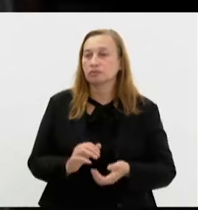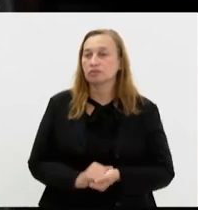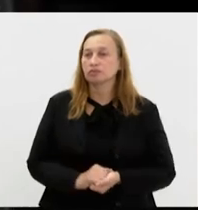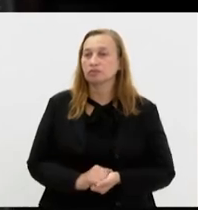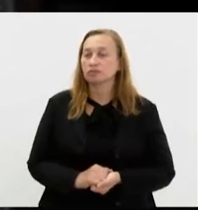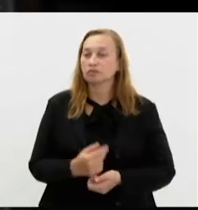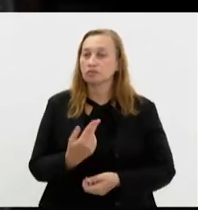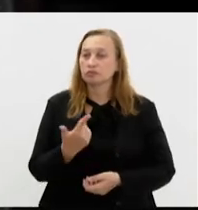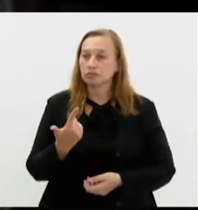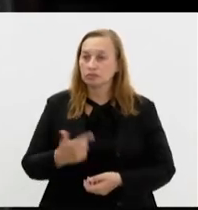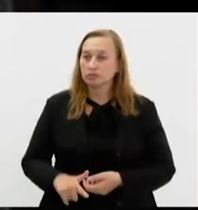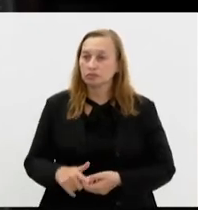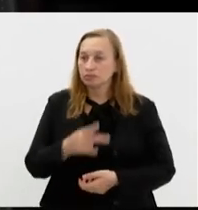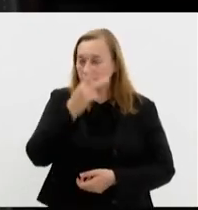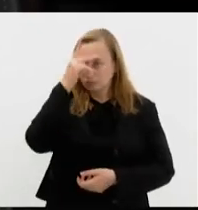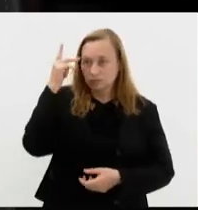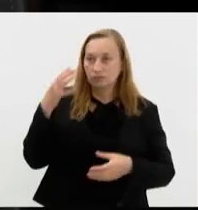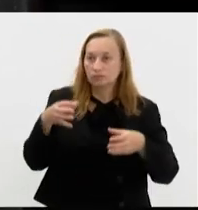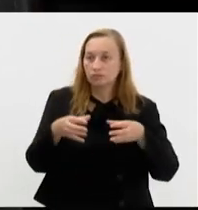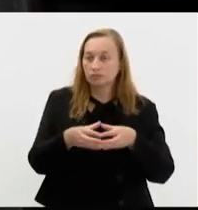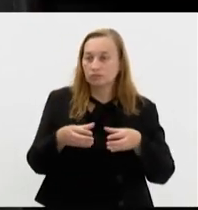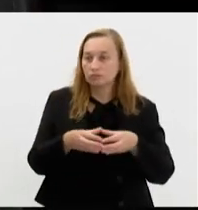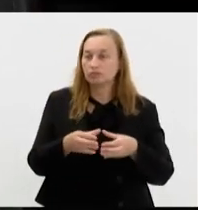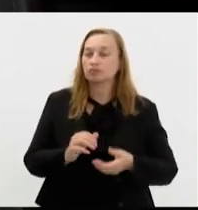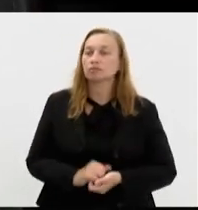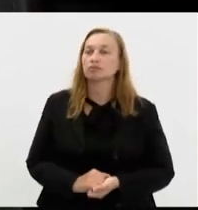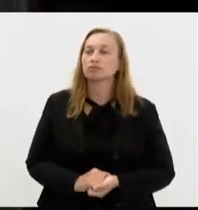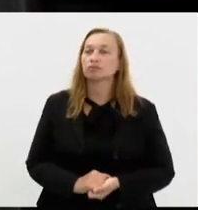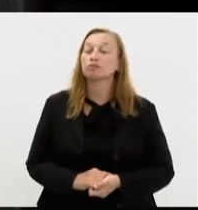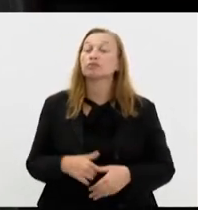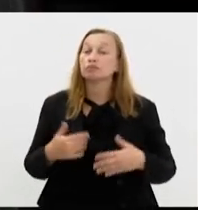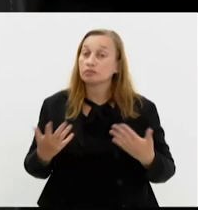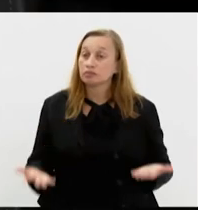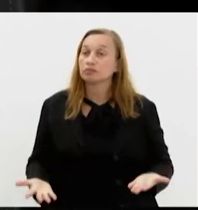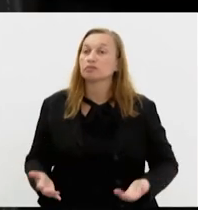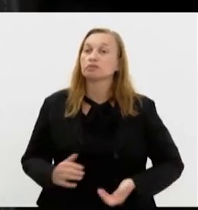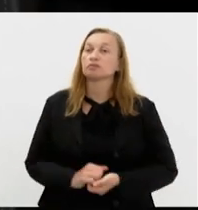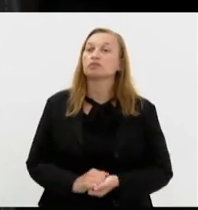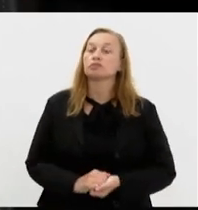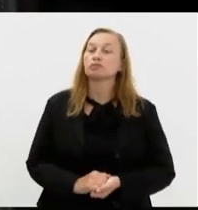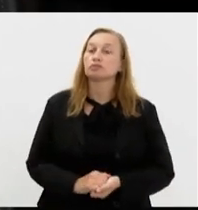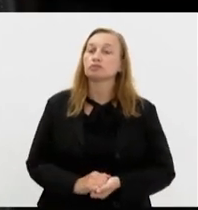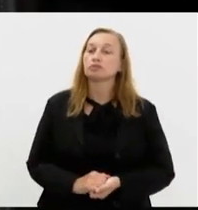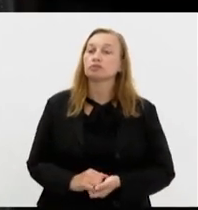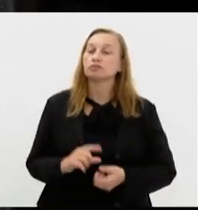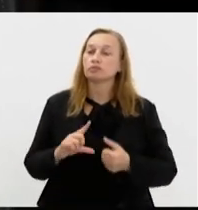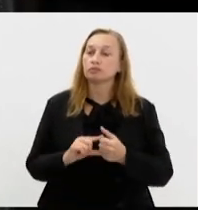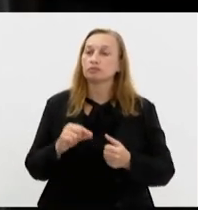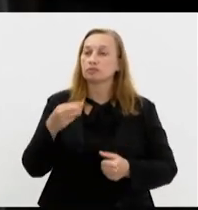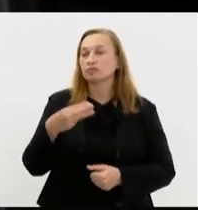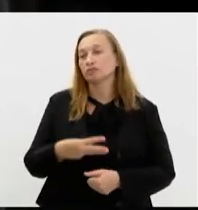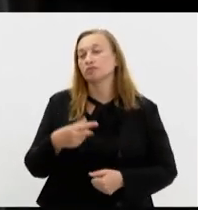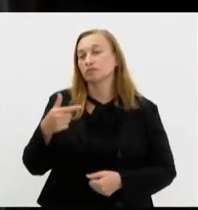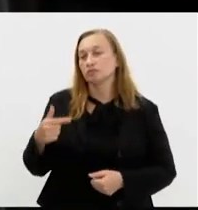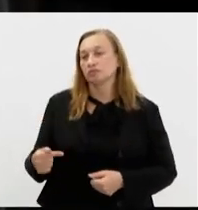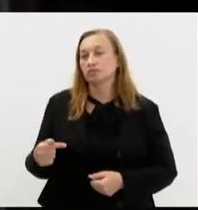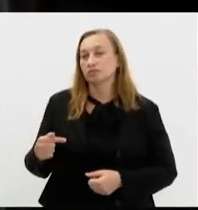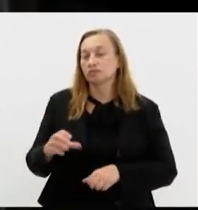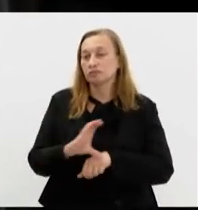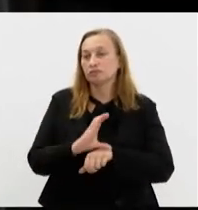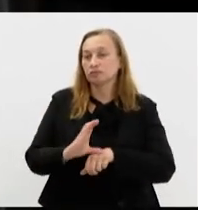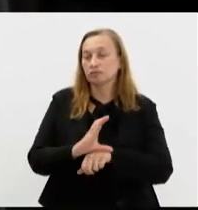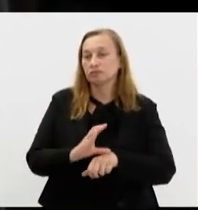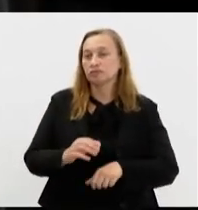novo por pessoas ou grupos de pessoas então do capte do Artigo 37 da Constituição chegando ao